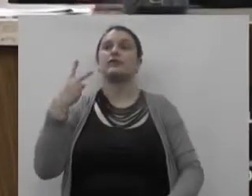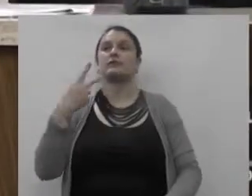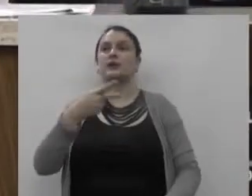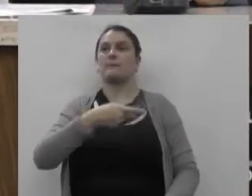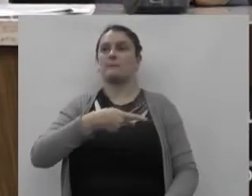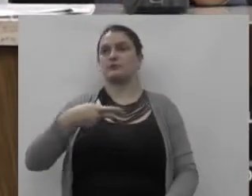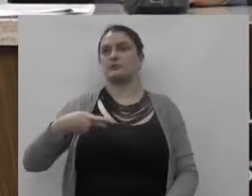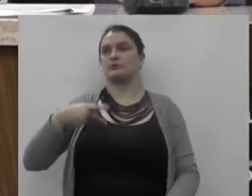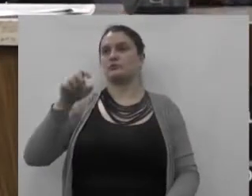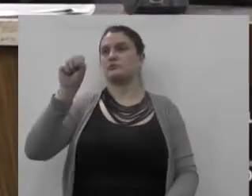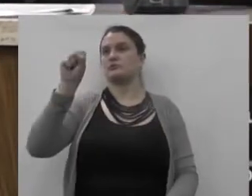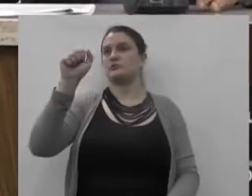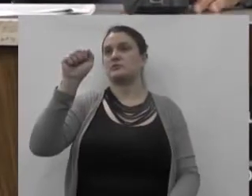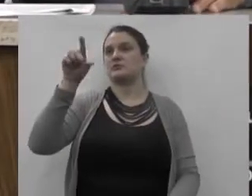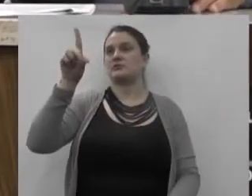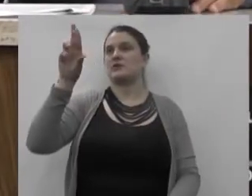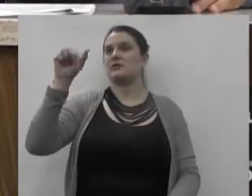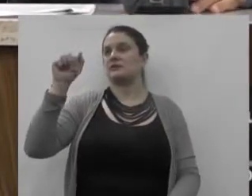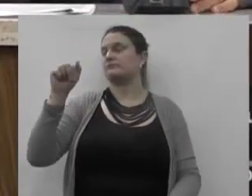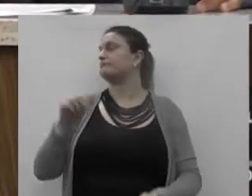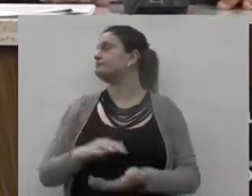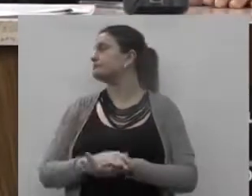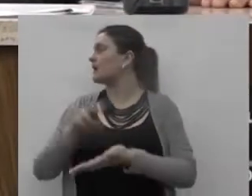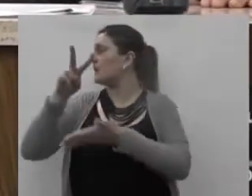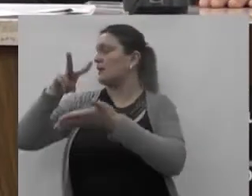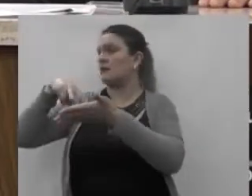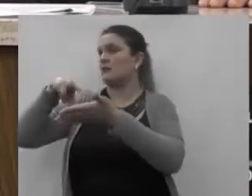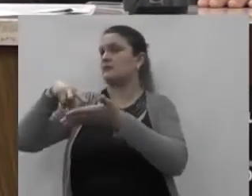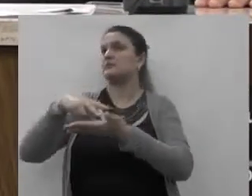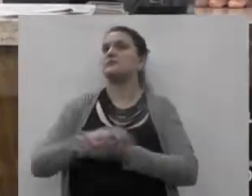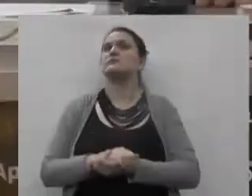faça a leitura da matéria constante.